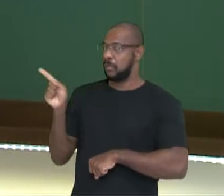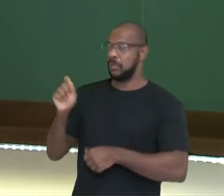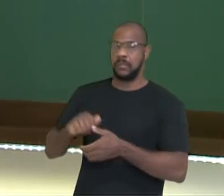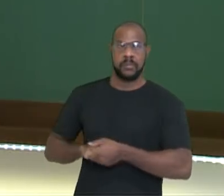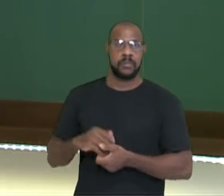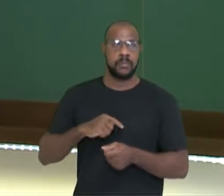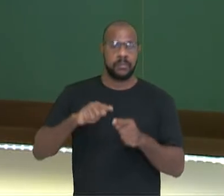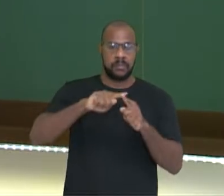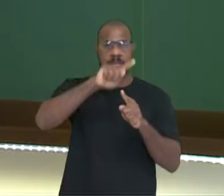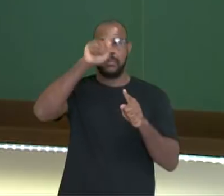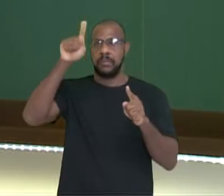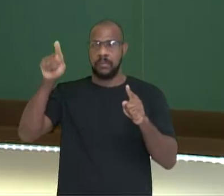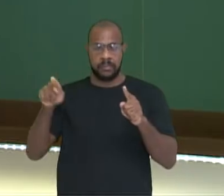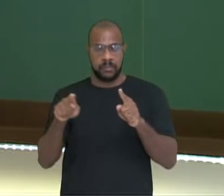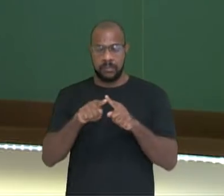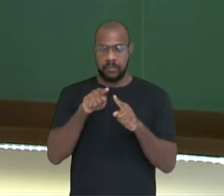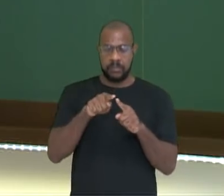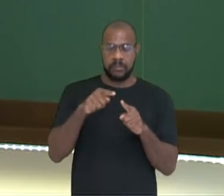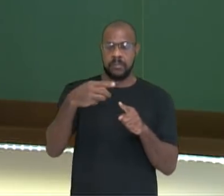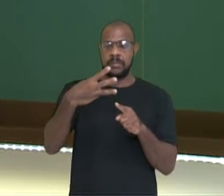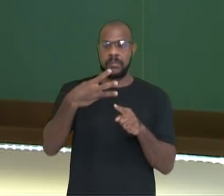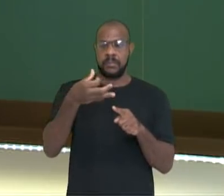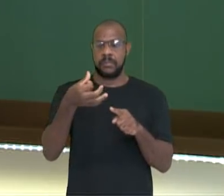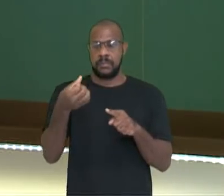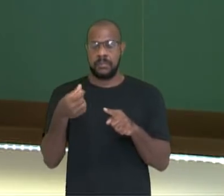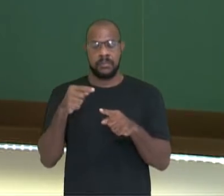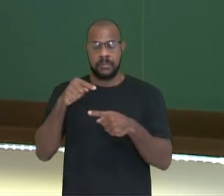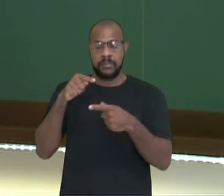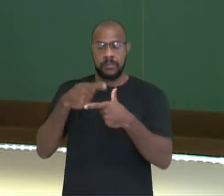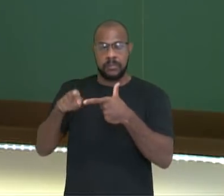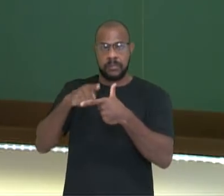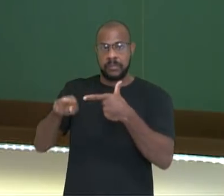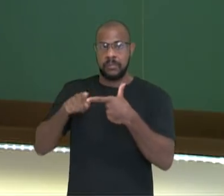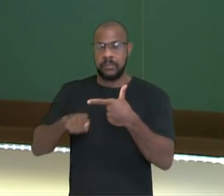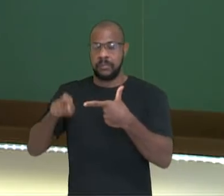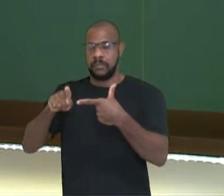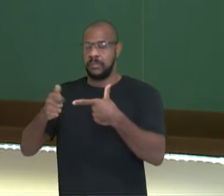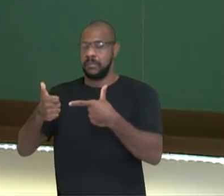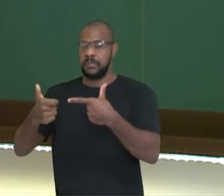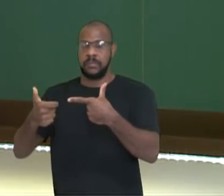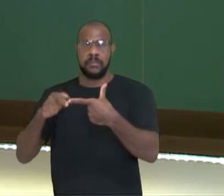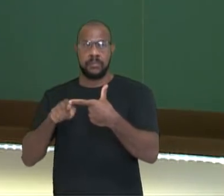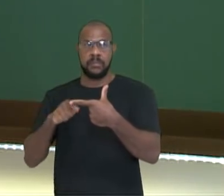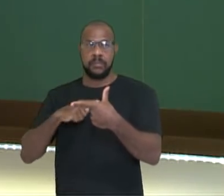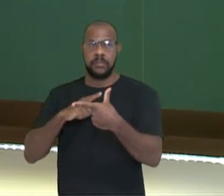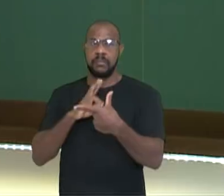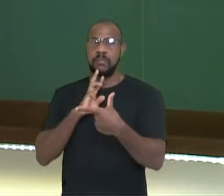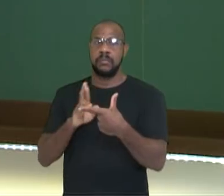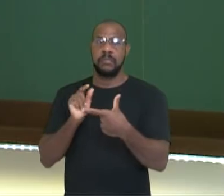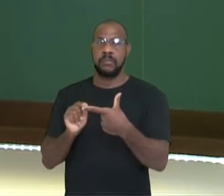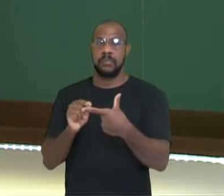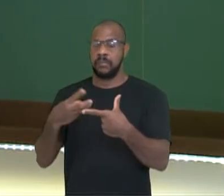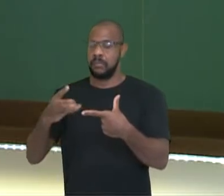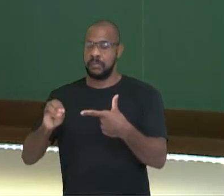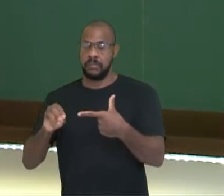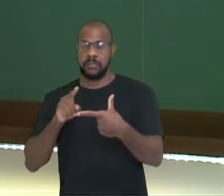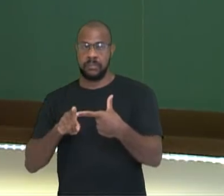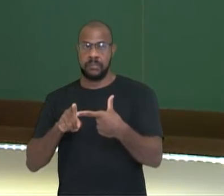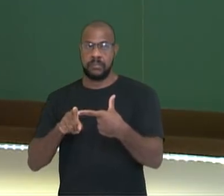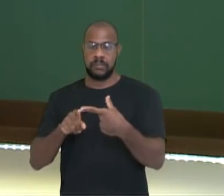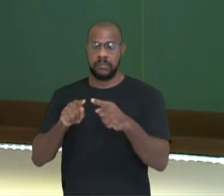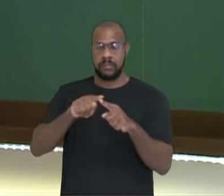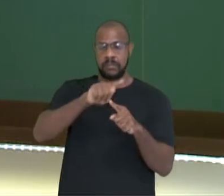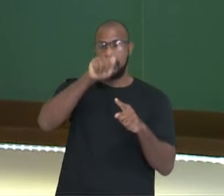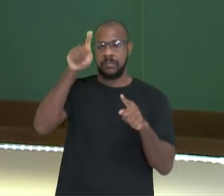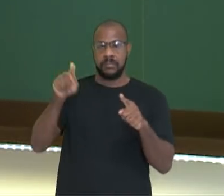tem 360 graus, se eu dividir o 360 por 12, eu tenho o ângulo de 30 graus. Então,